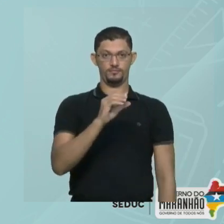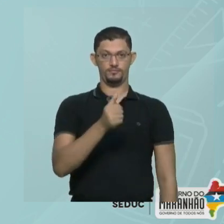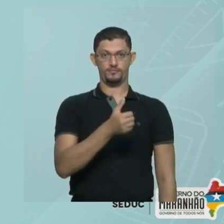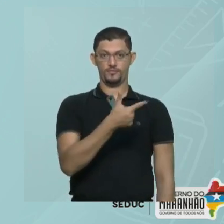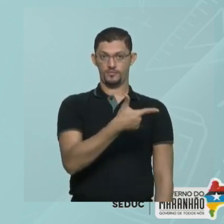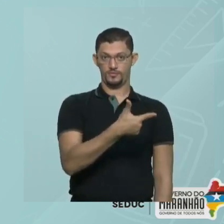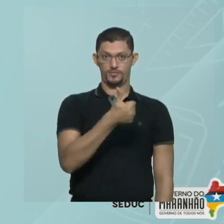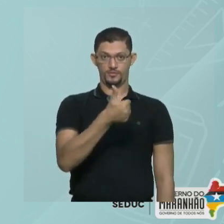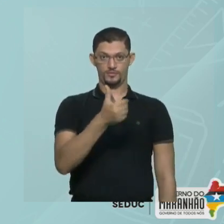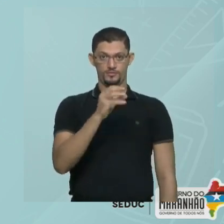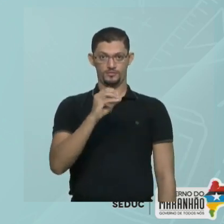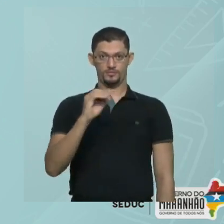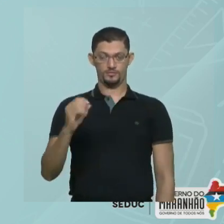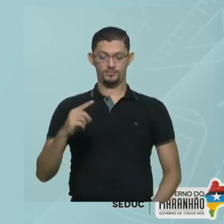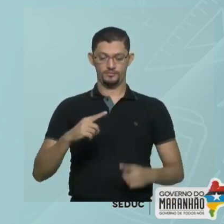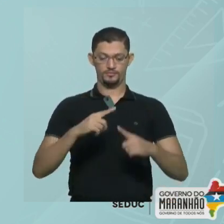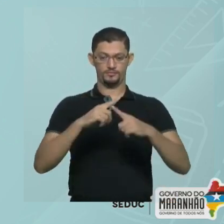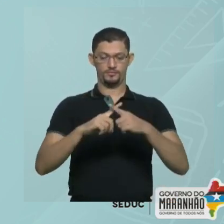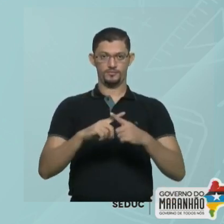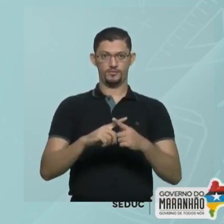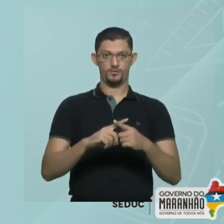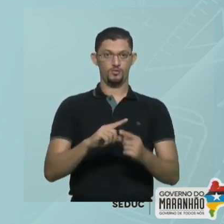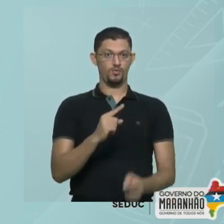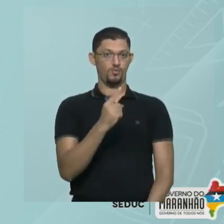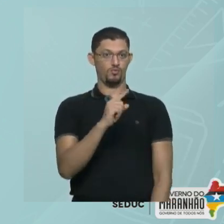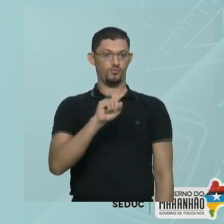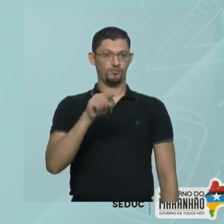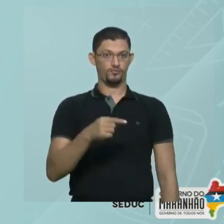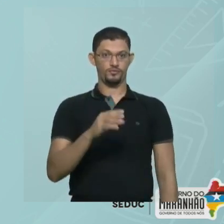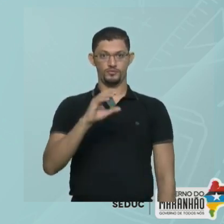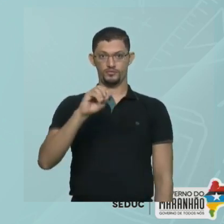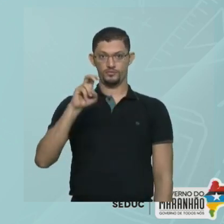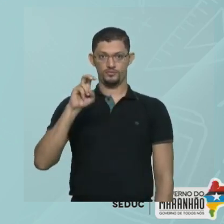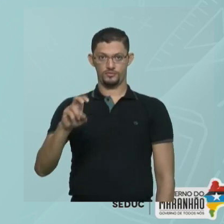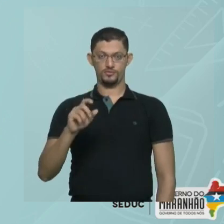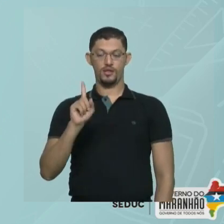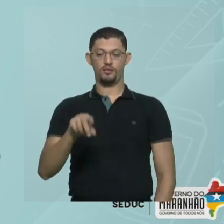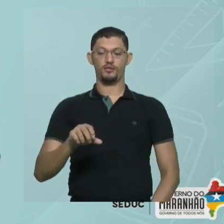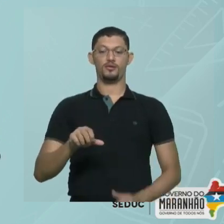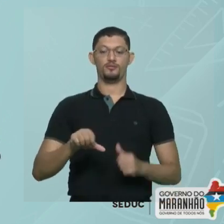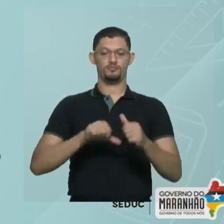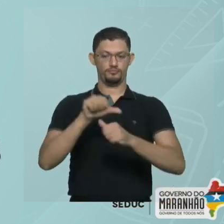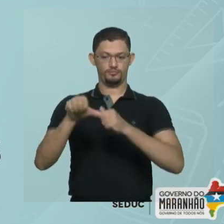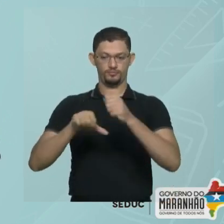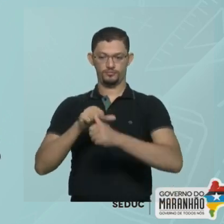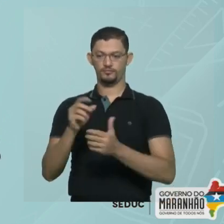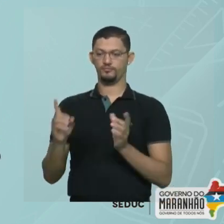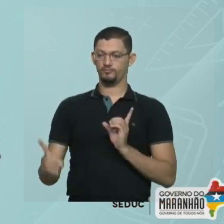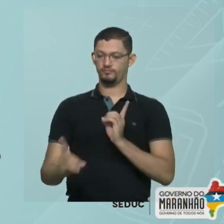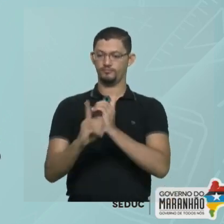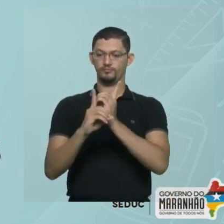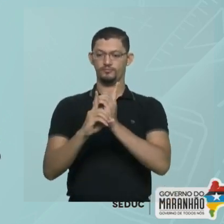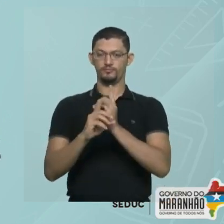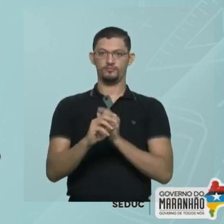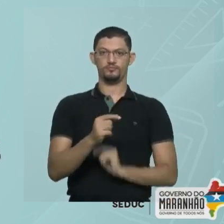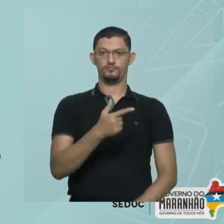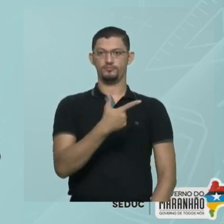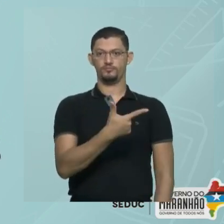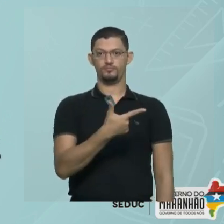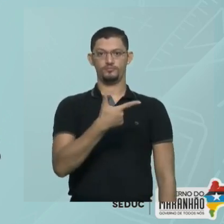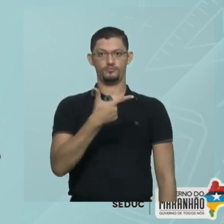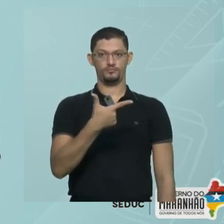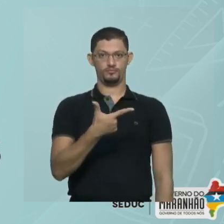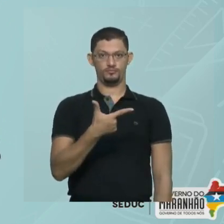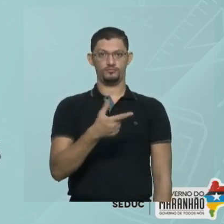o salário, vezes 1,05, que é a atualização, eu vou encontrar